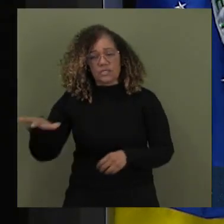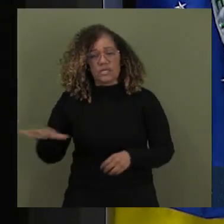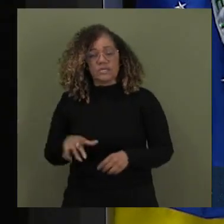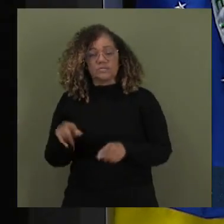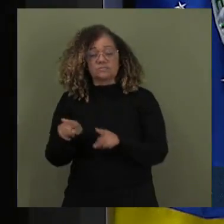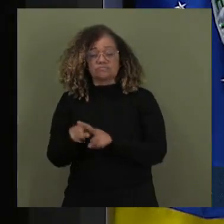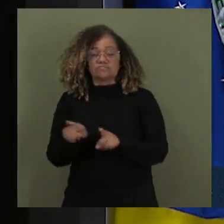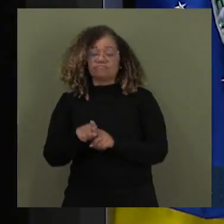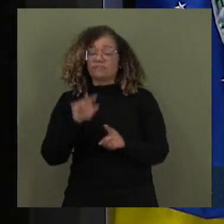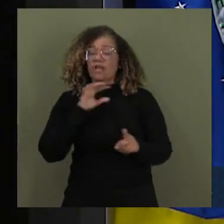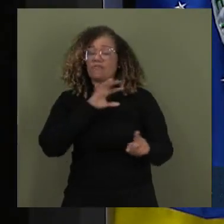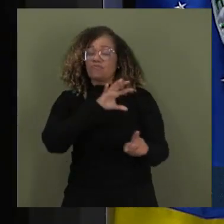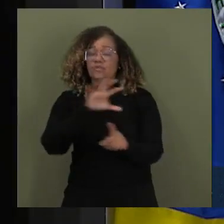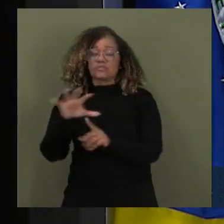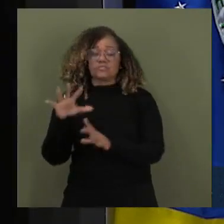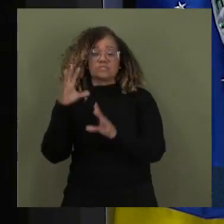Brasil,